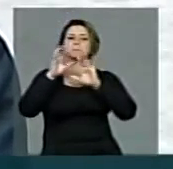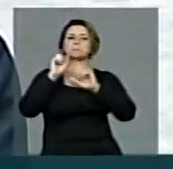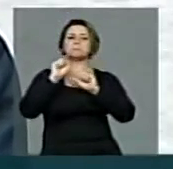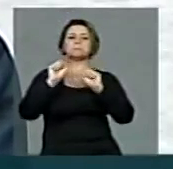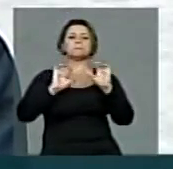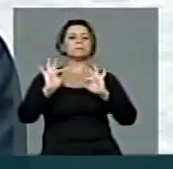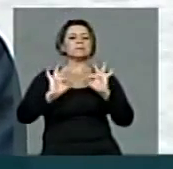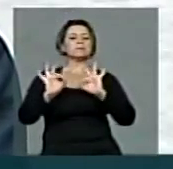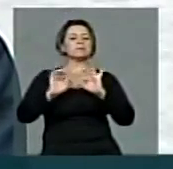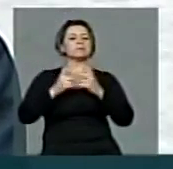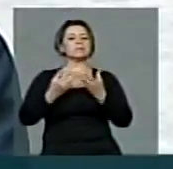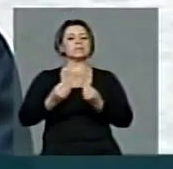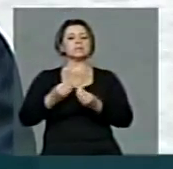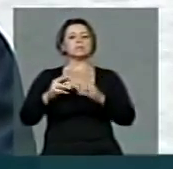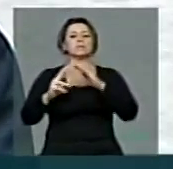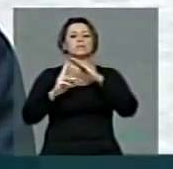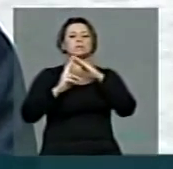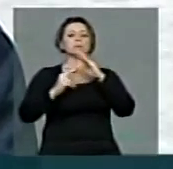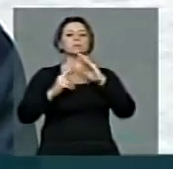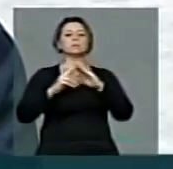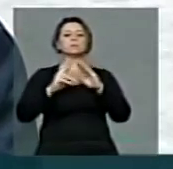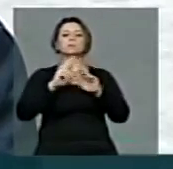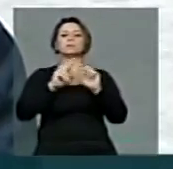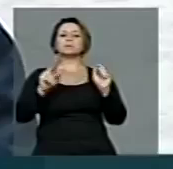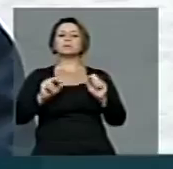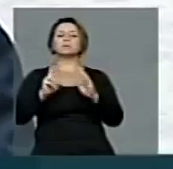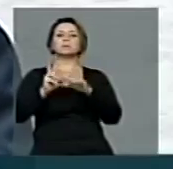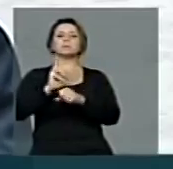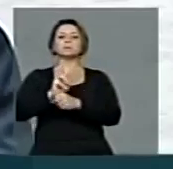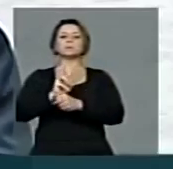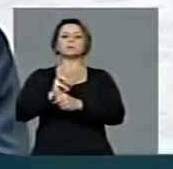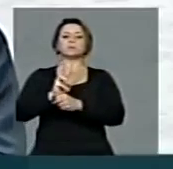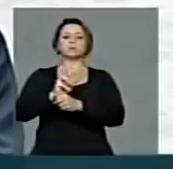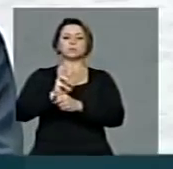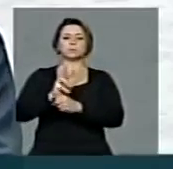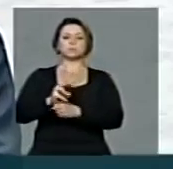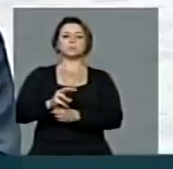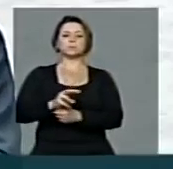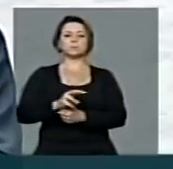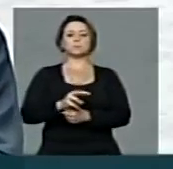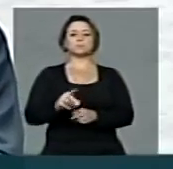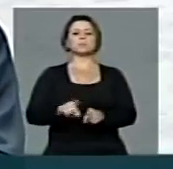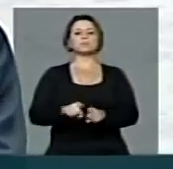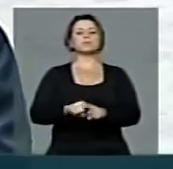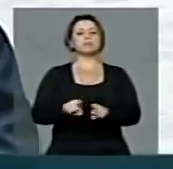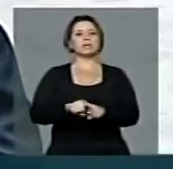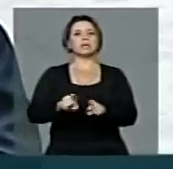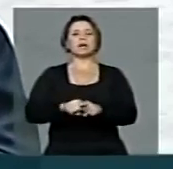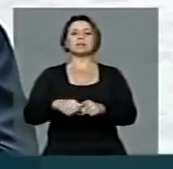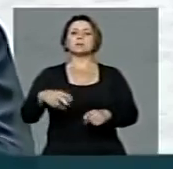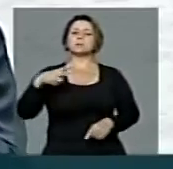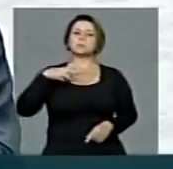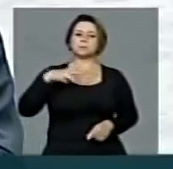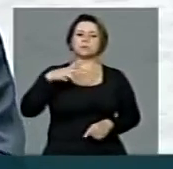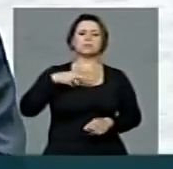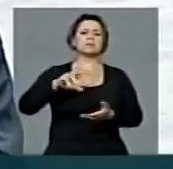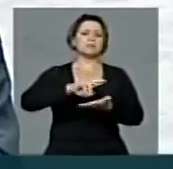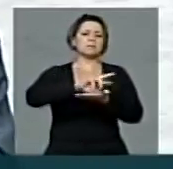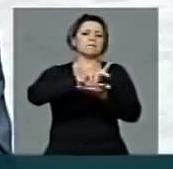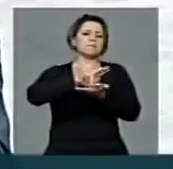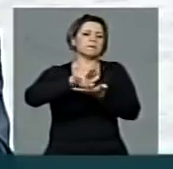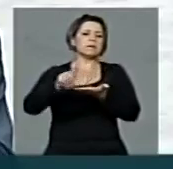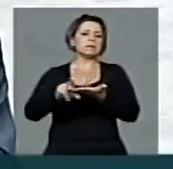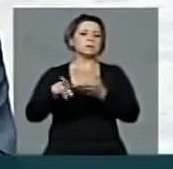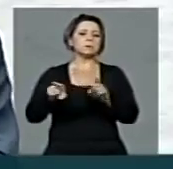de regulamentação e controle. É claro que no ensino privado nós temos várias instituições que são